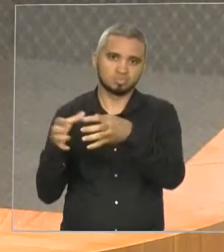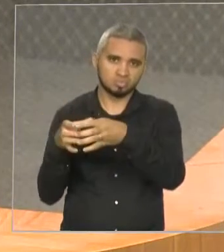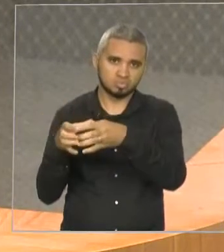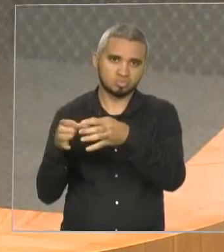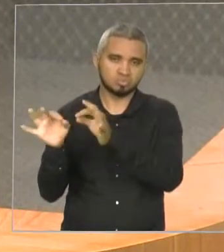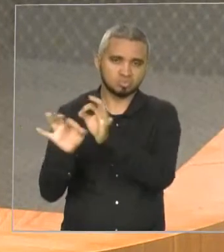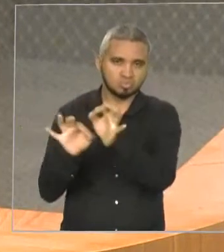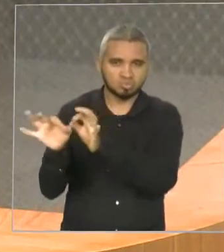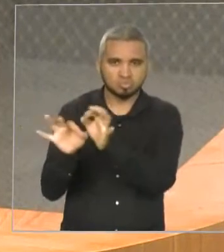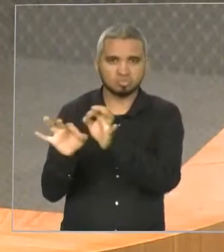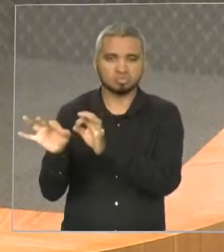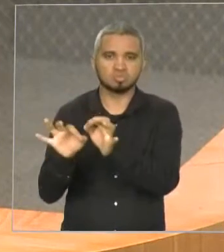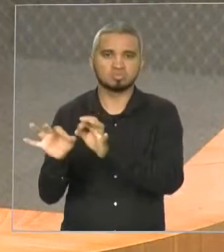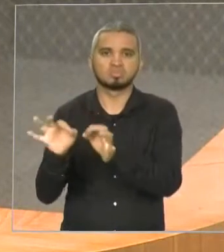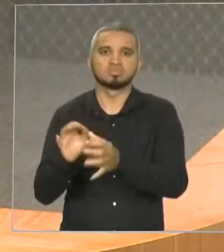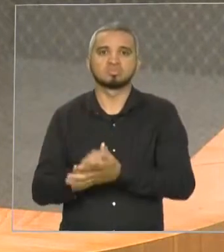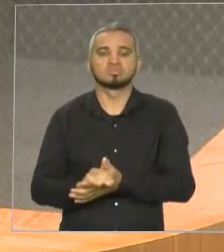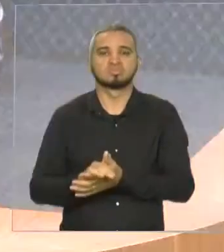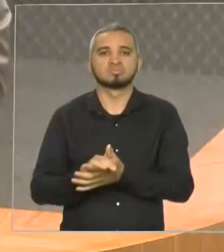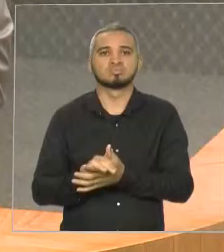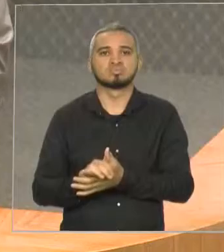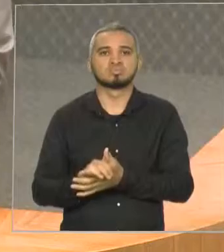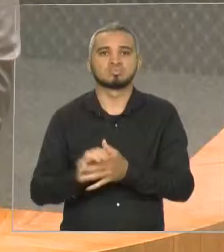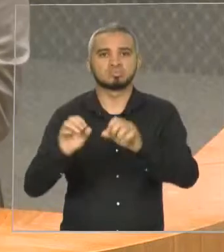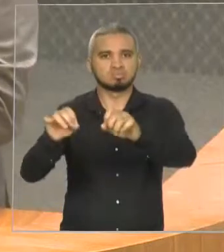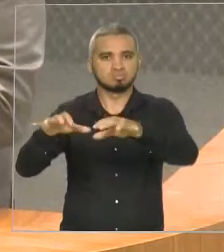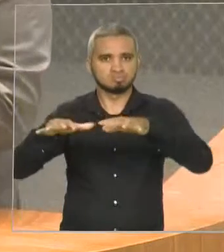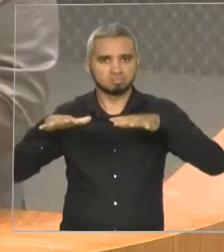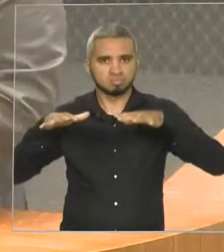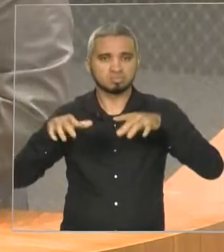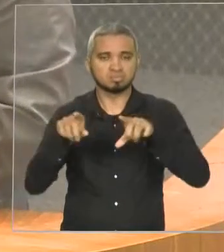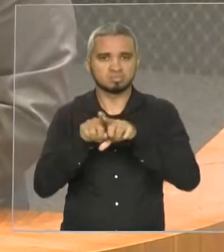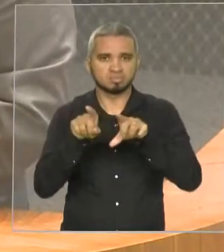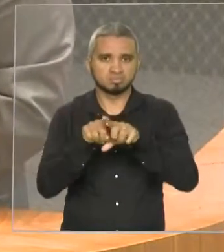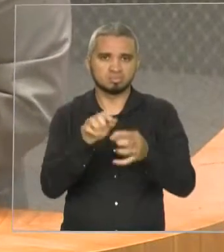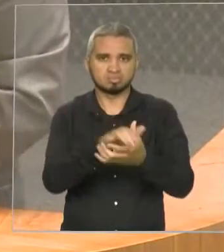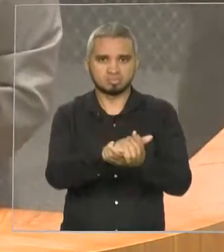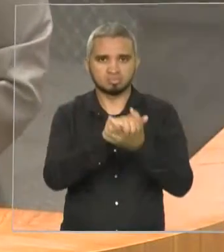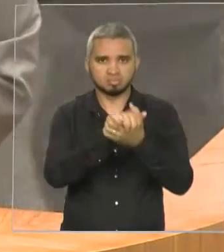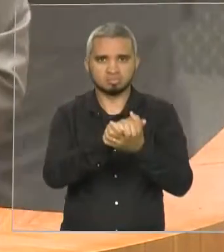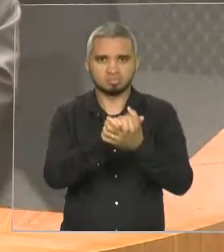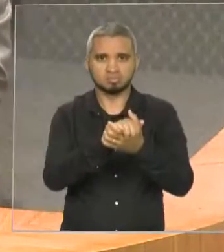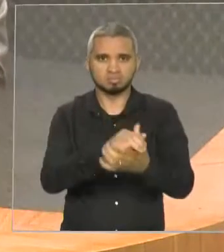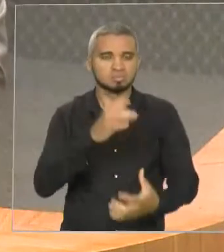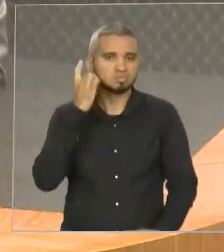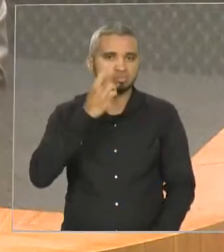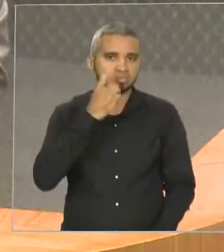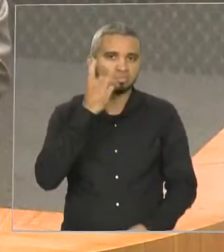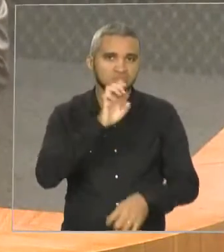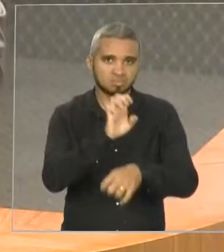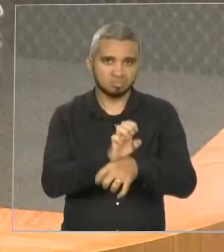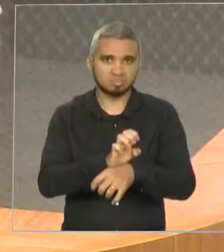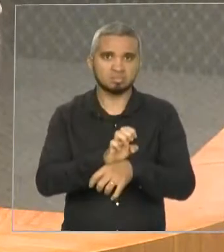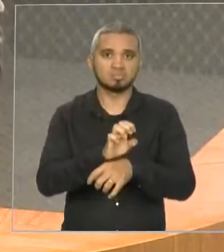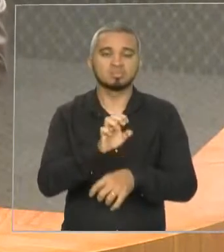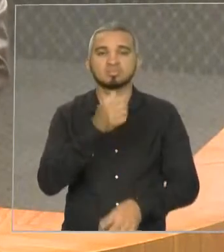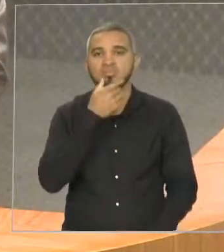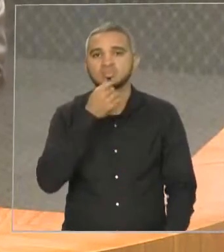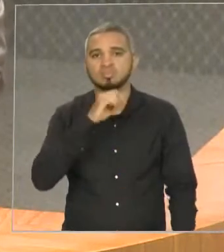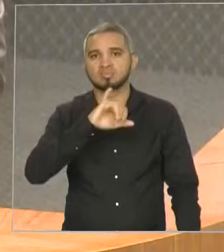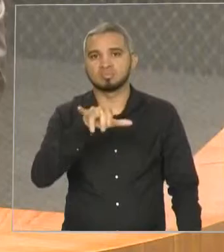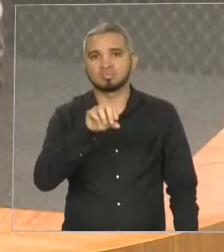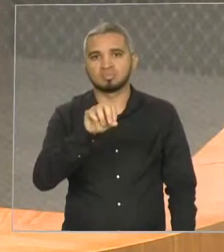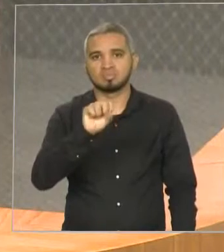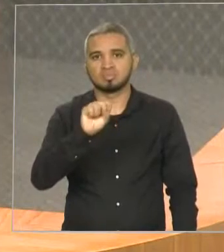cidade organizando esse evento, parabenizar o deputado estadual Josimar do Maranhãozinho,